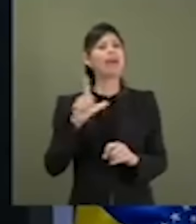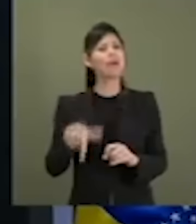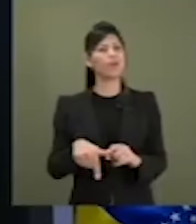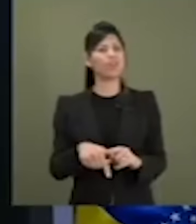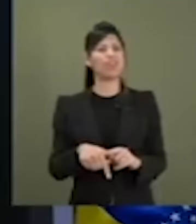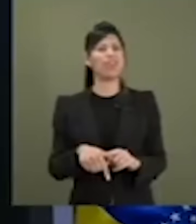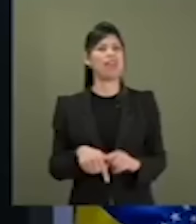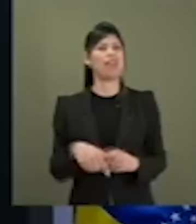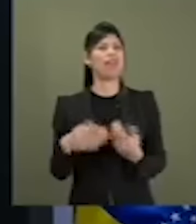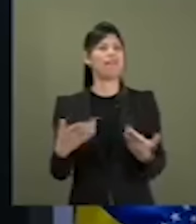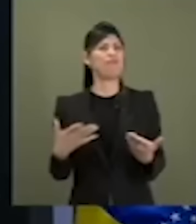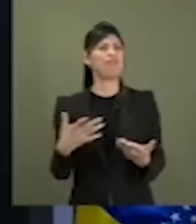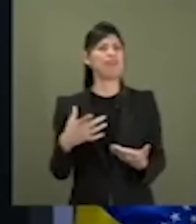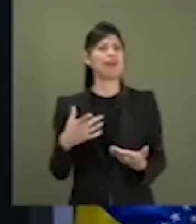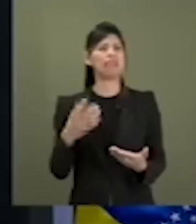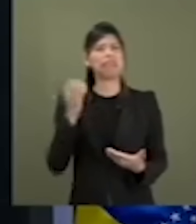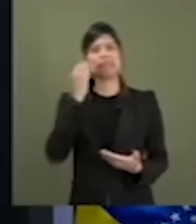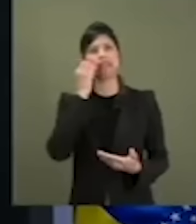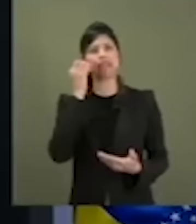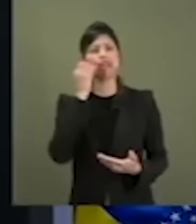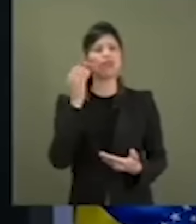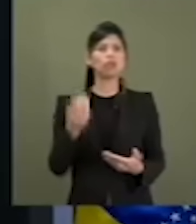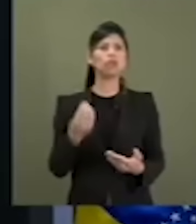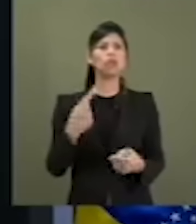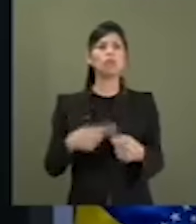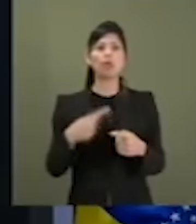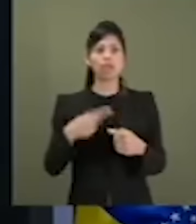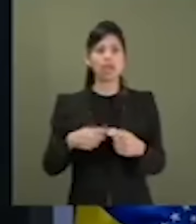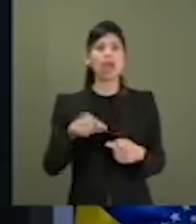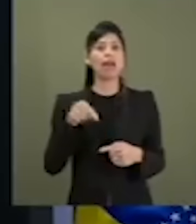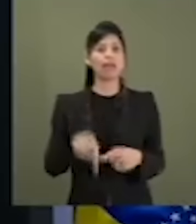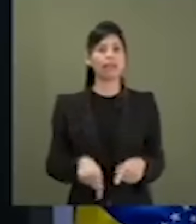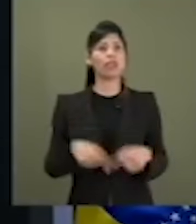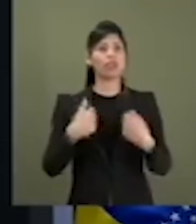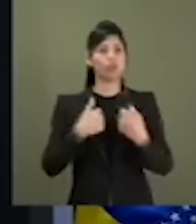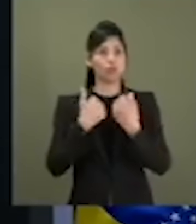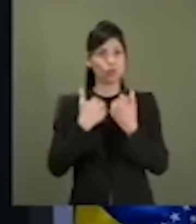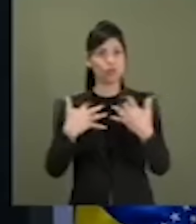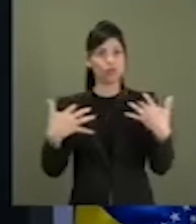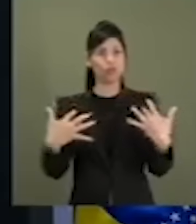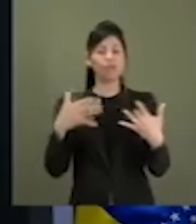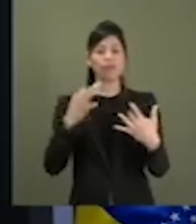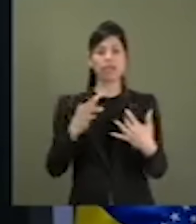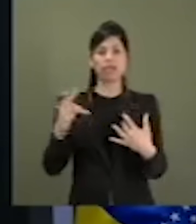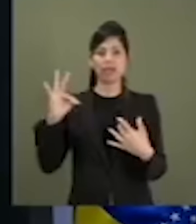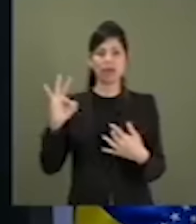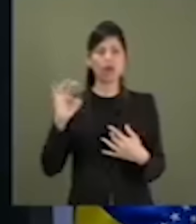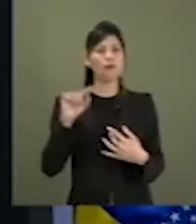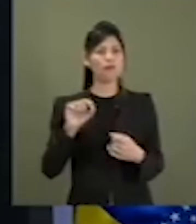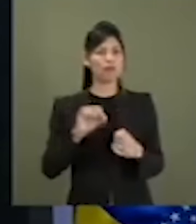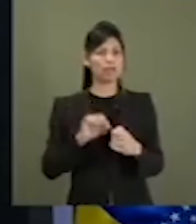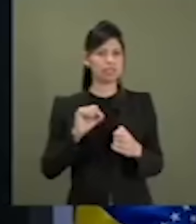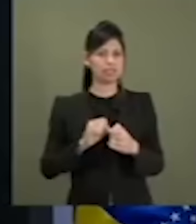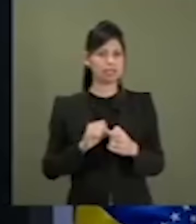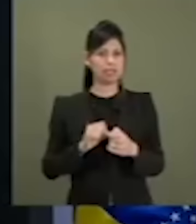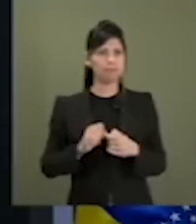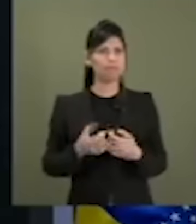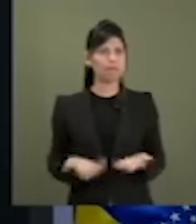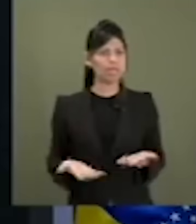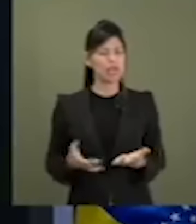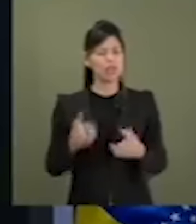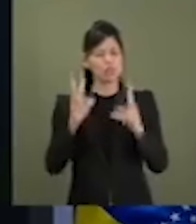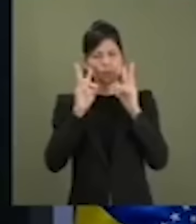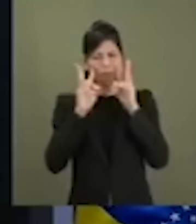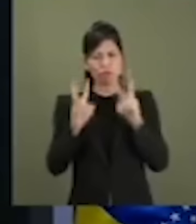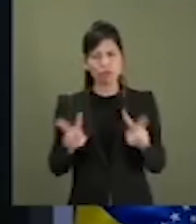razão para que o Supremo Tribunal Federal o faça. O que eu tenho observado ultimamente, e com muita